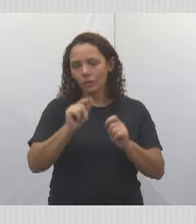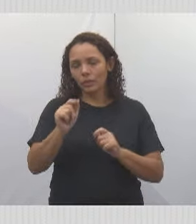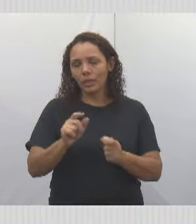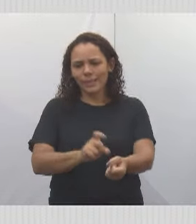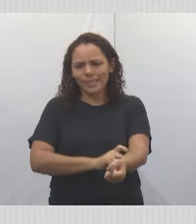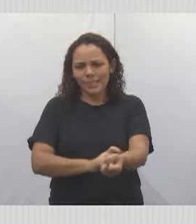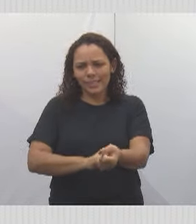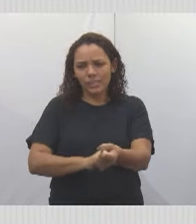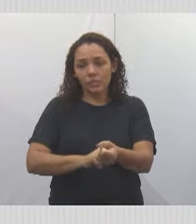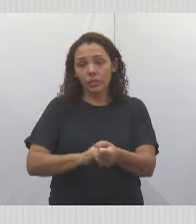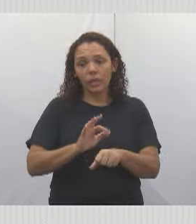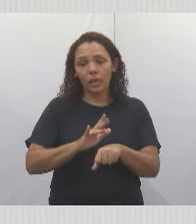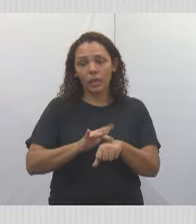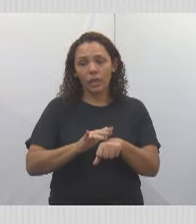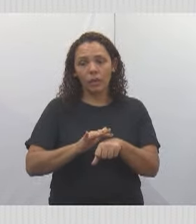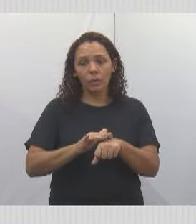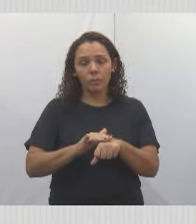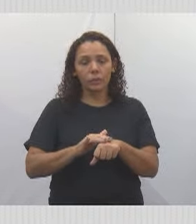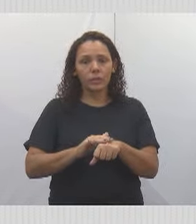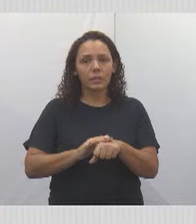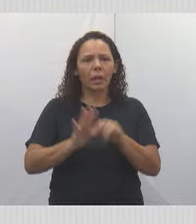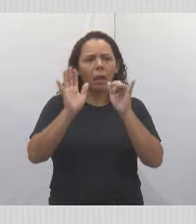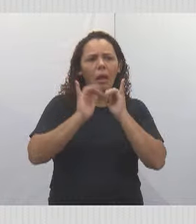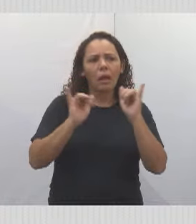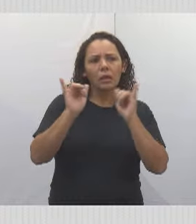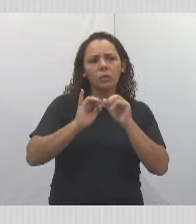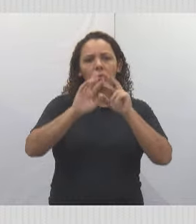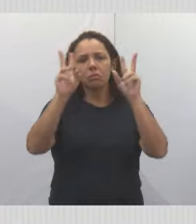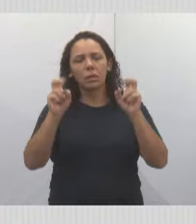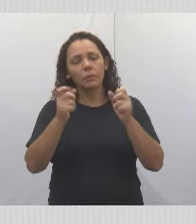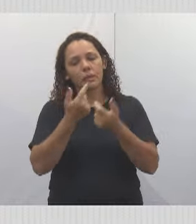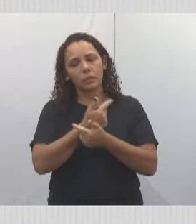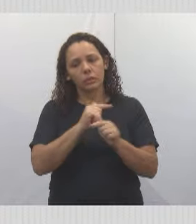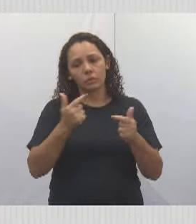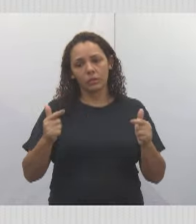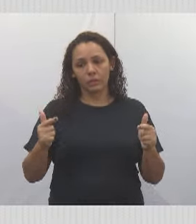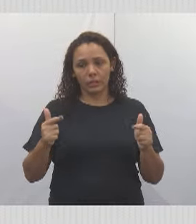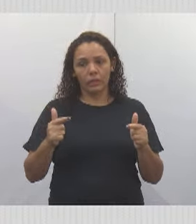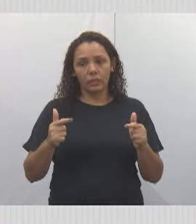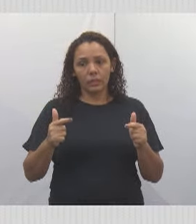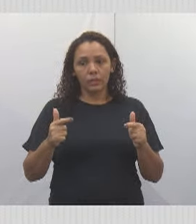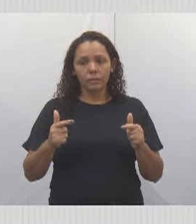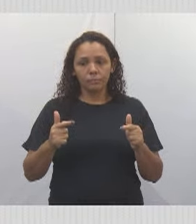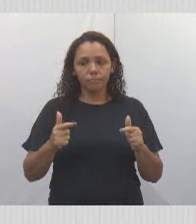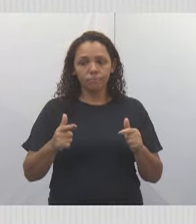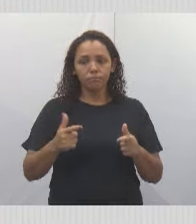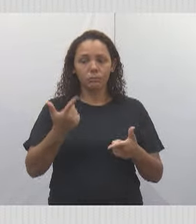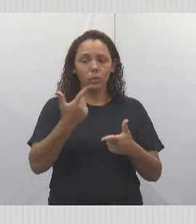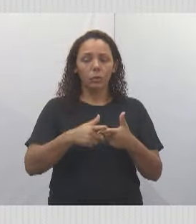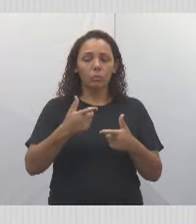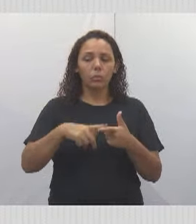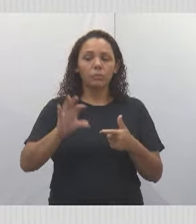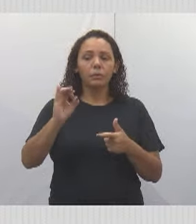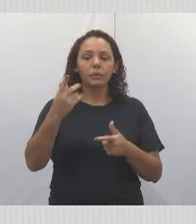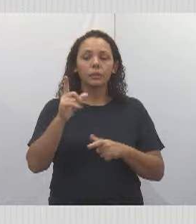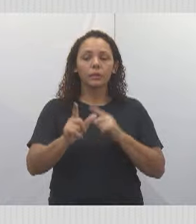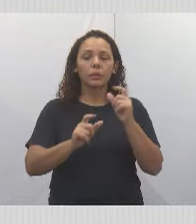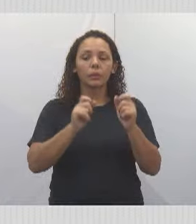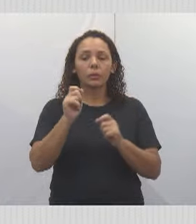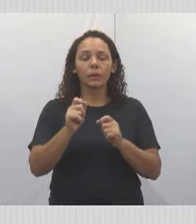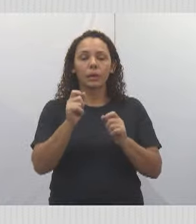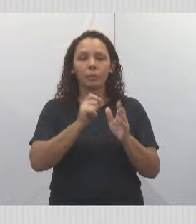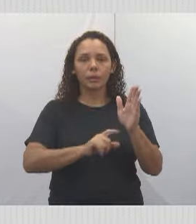doença extinta, a gente não tem campanhas frequentes e é demanda livre, né? O que a gente teve de problema neste quadrimestre é que, devido